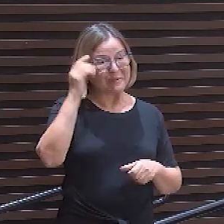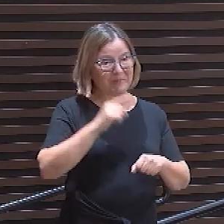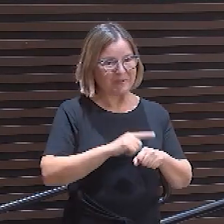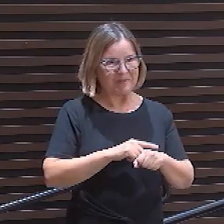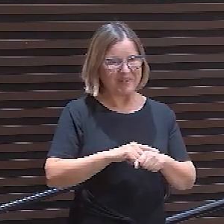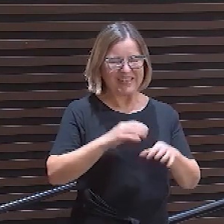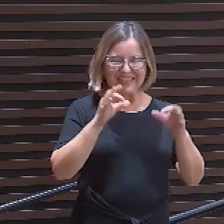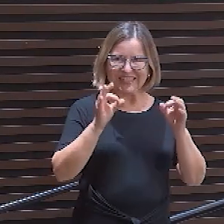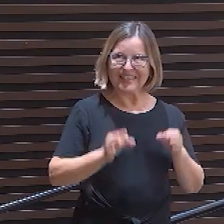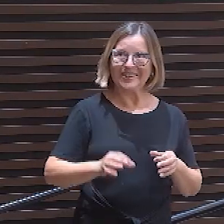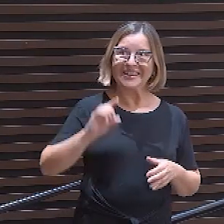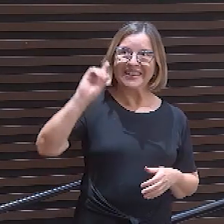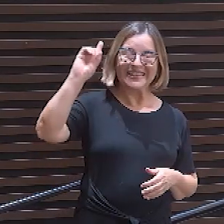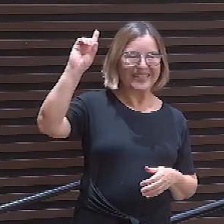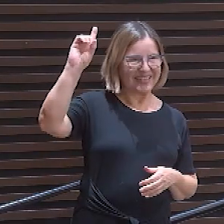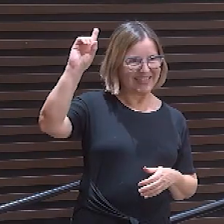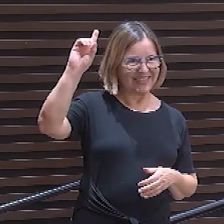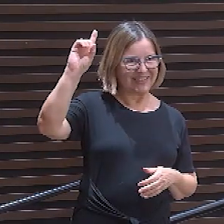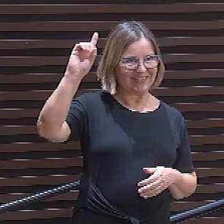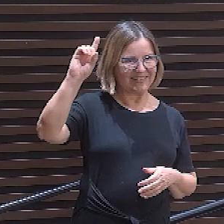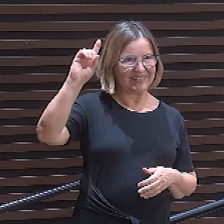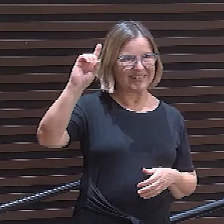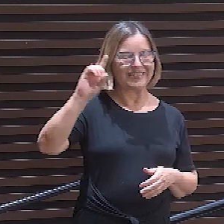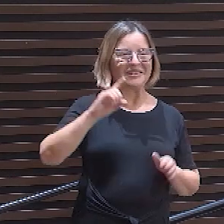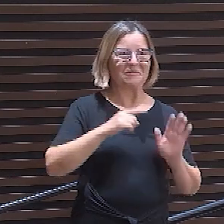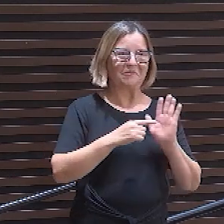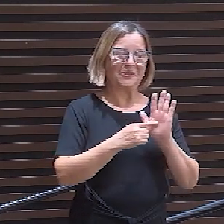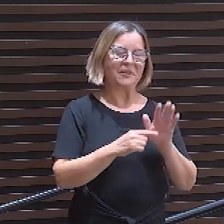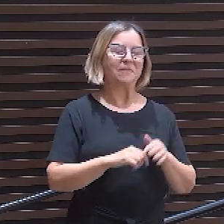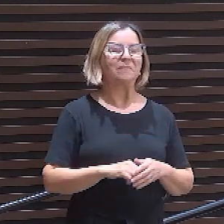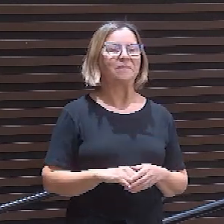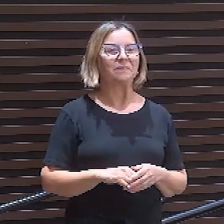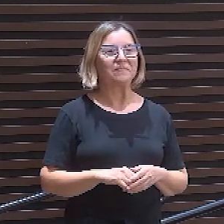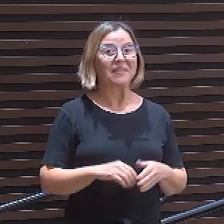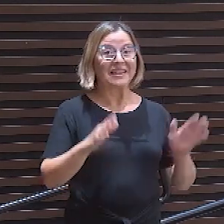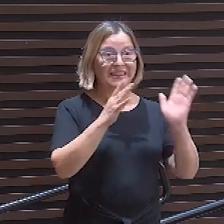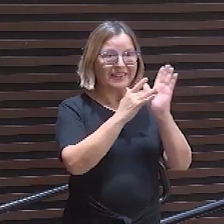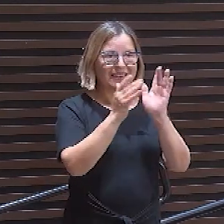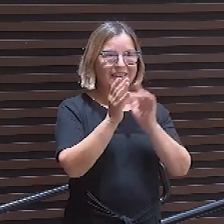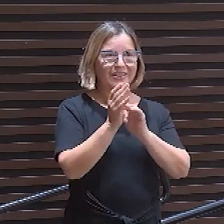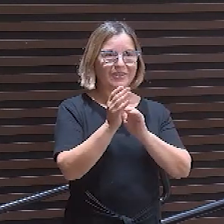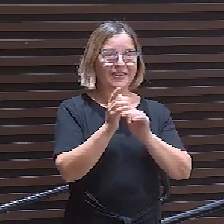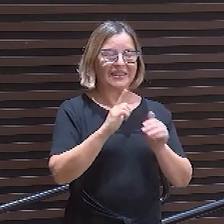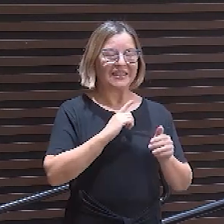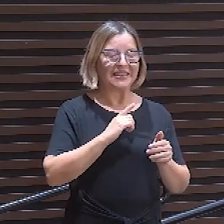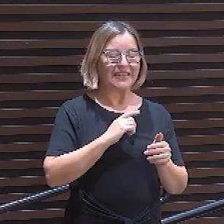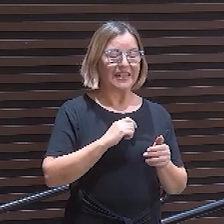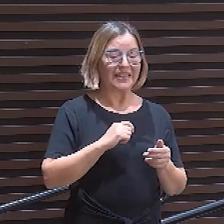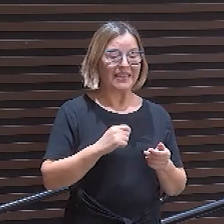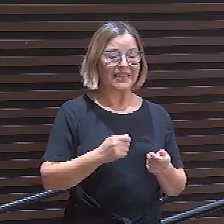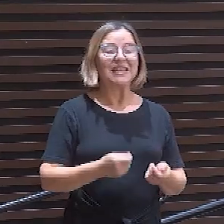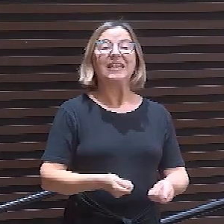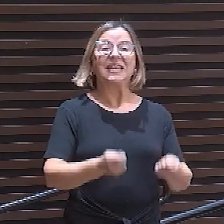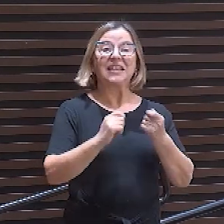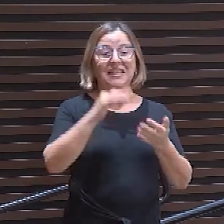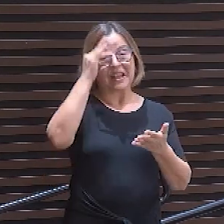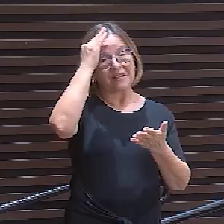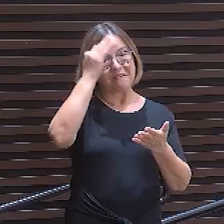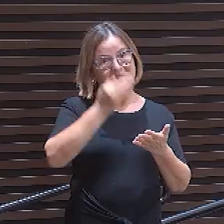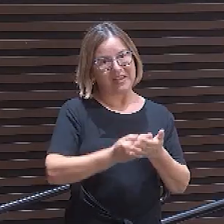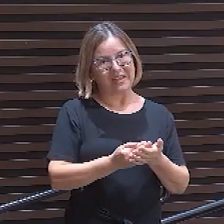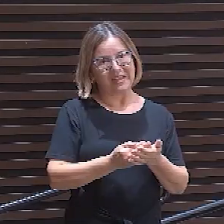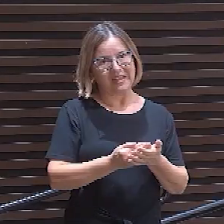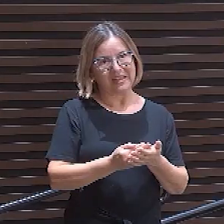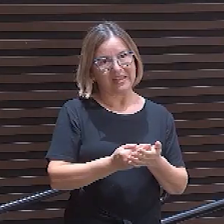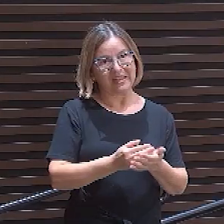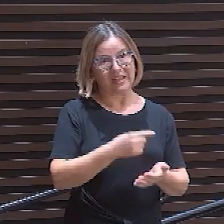virá. Ele vai manifestar. Jesus é o autor e o consumador da fé. E em união com Ele,